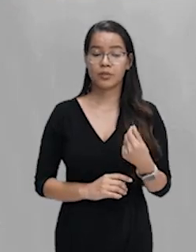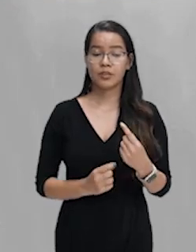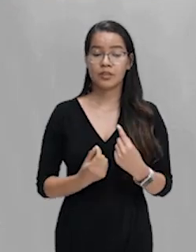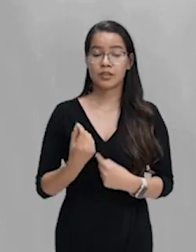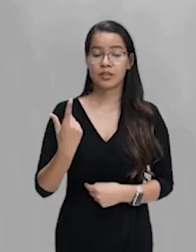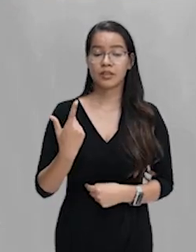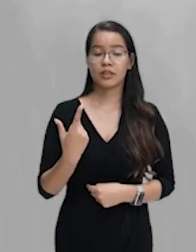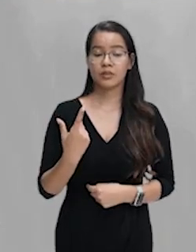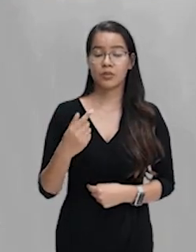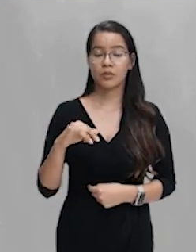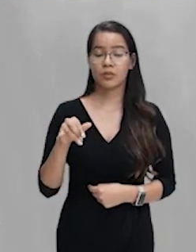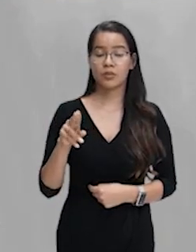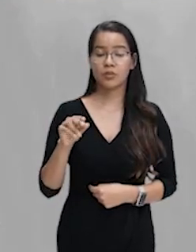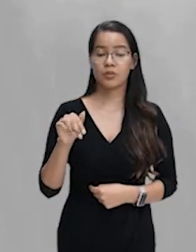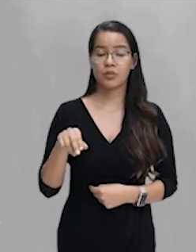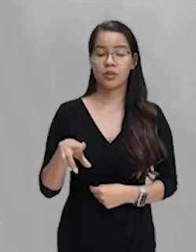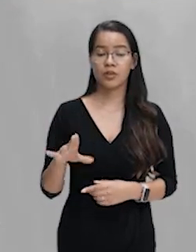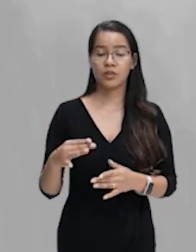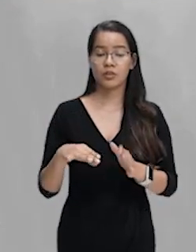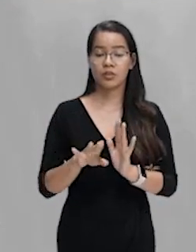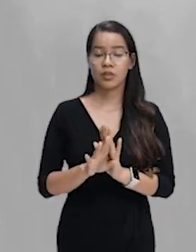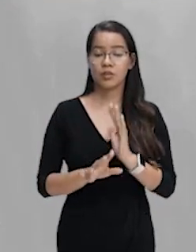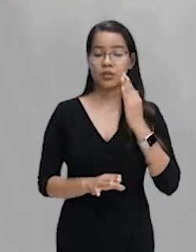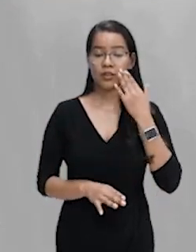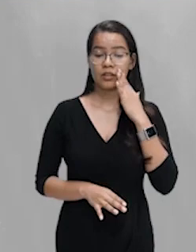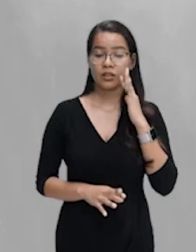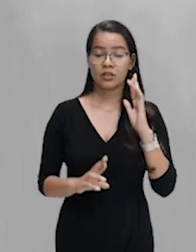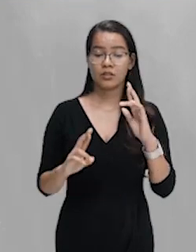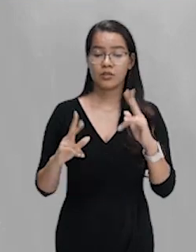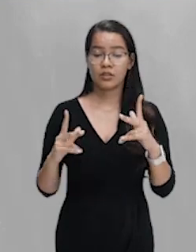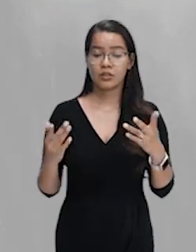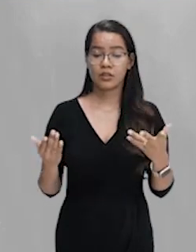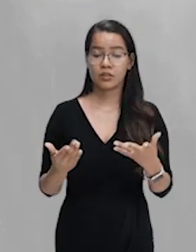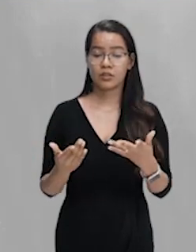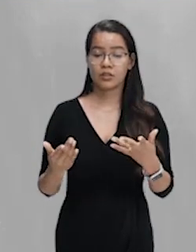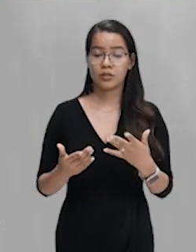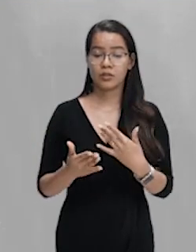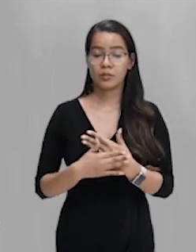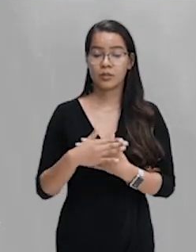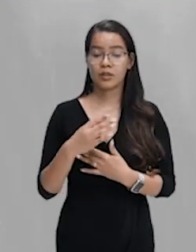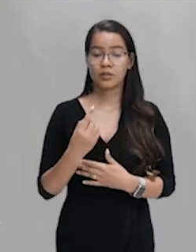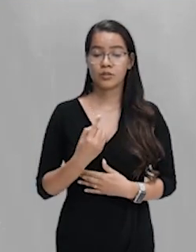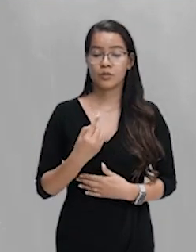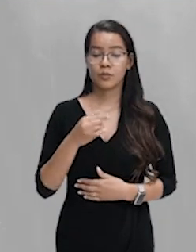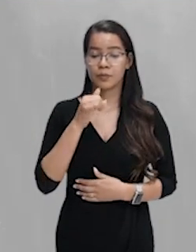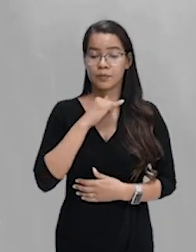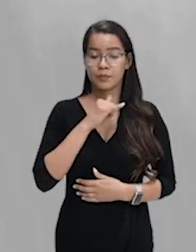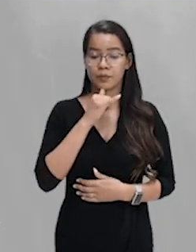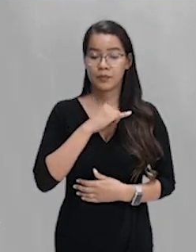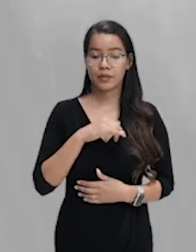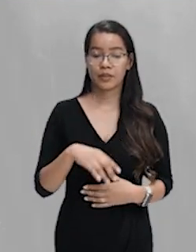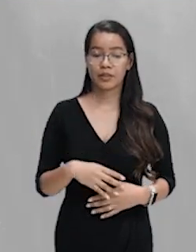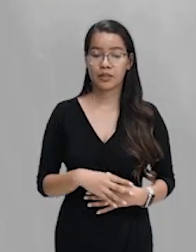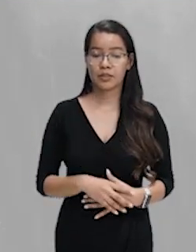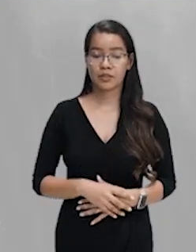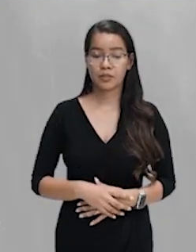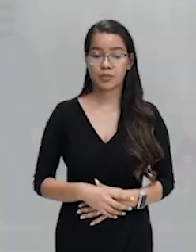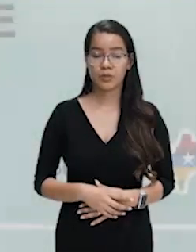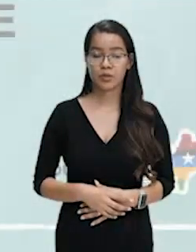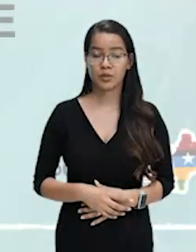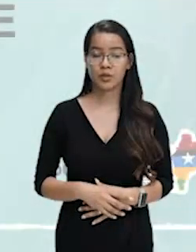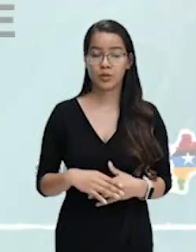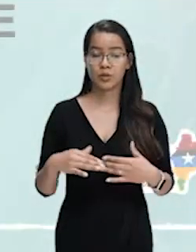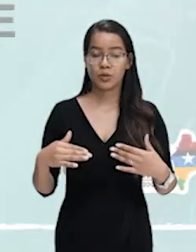Juan chegou. Entenderam a diferença agora? Beleza. Vamos para mais um exemplo.